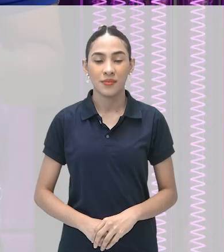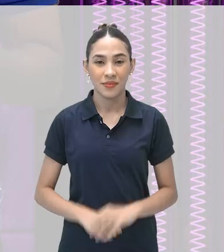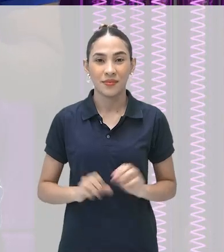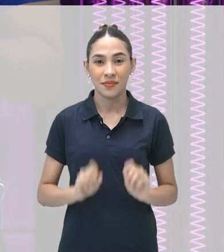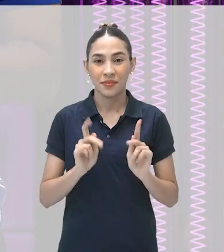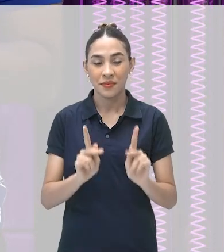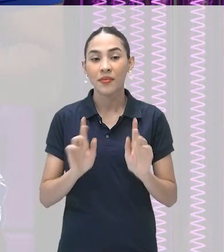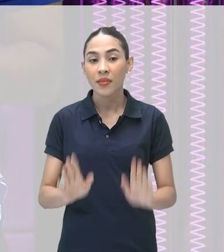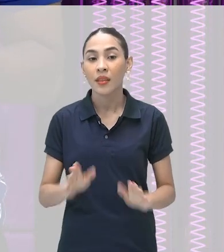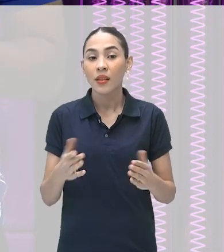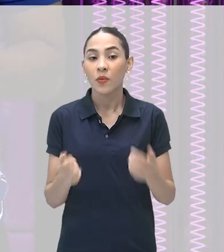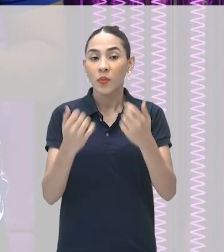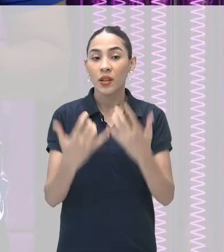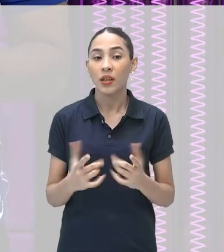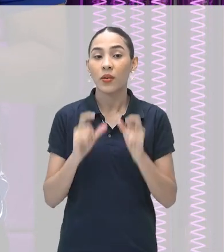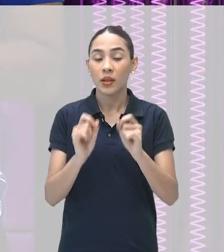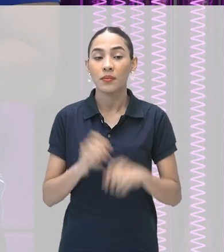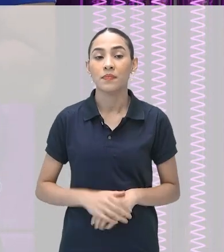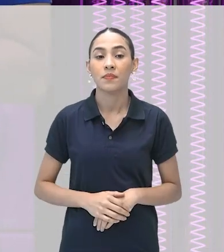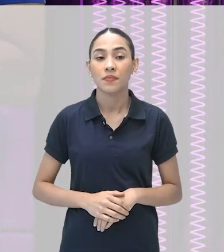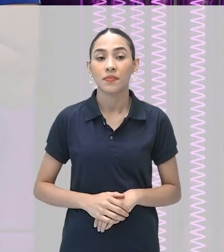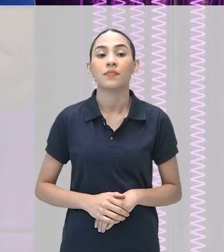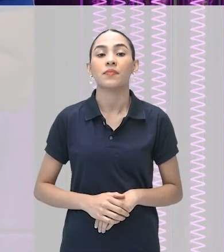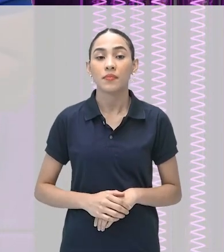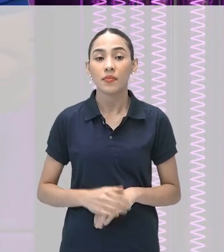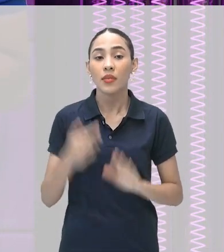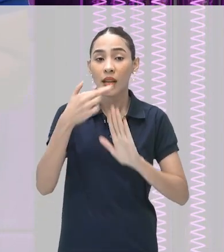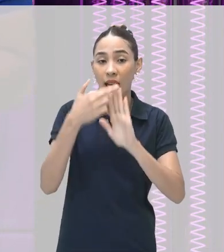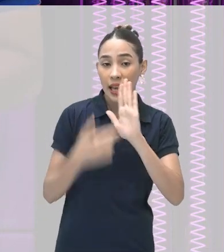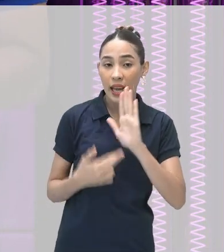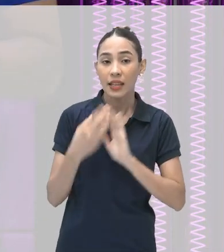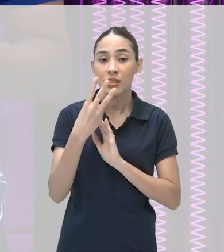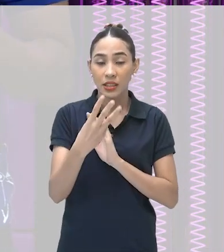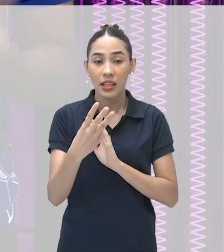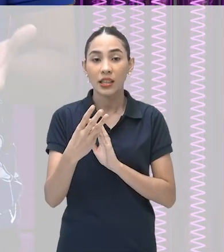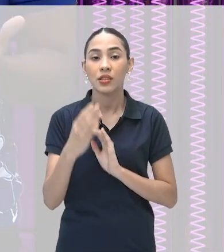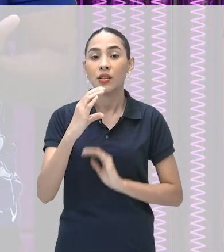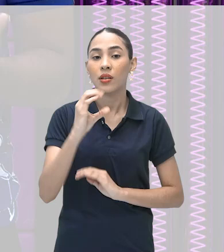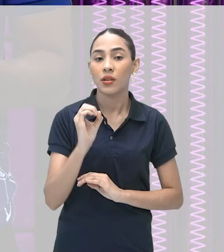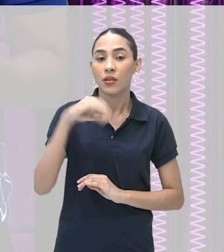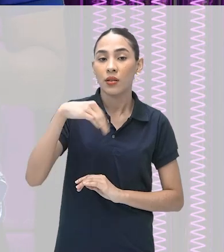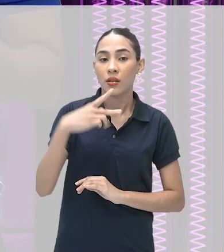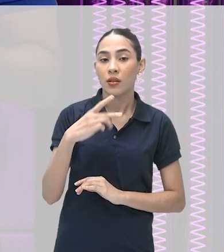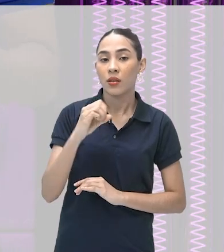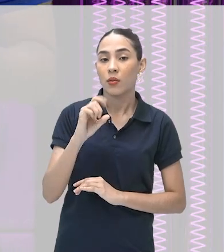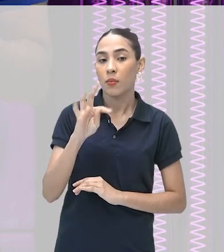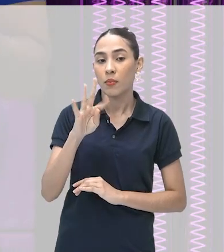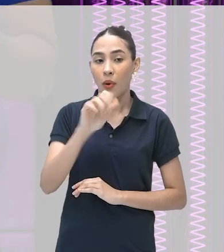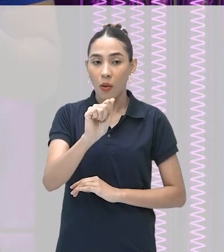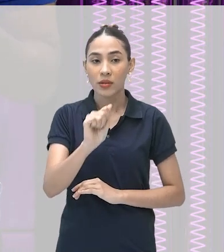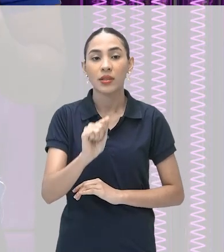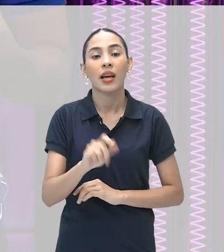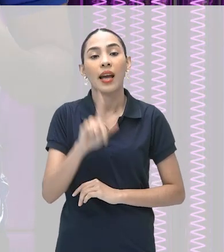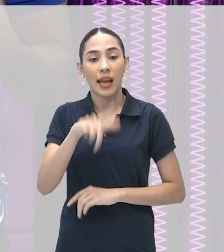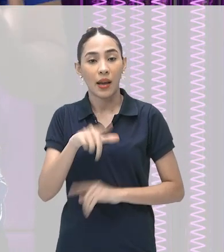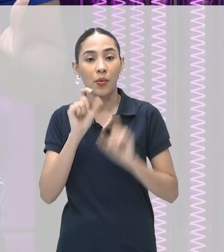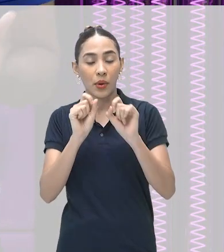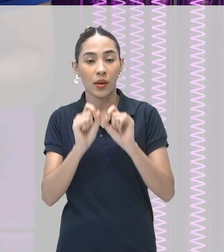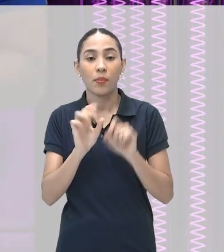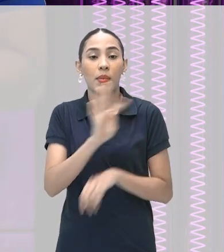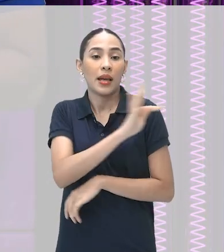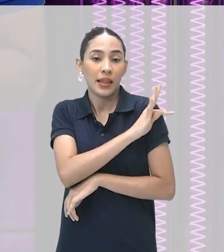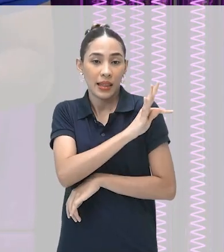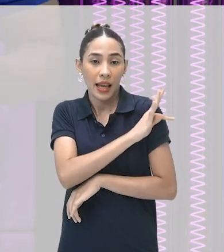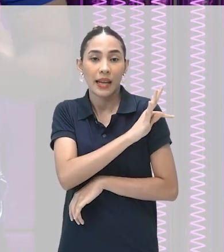Muito bem, vamos falar sobre regra de três composta, né? Que é a regra de três composta, ela é uma